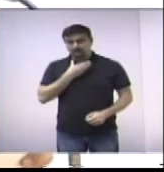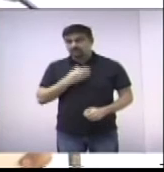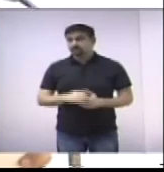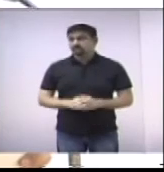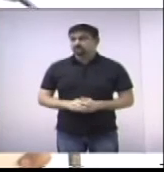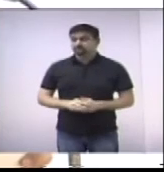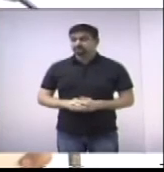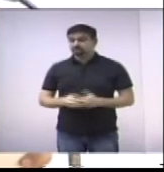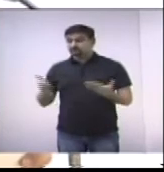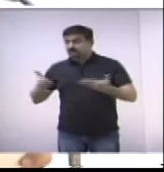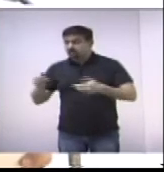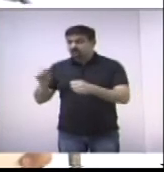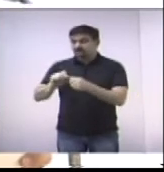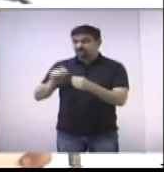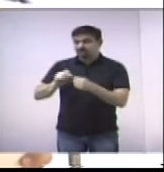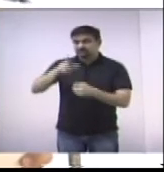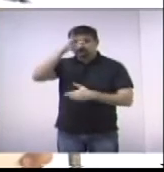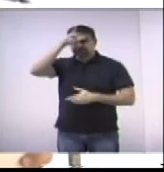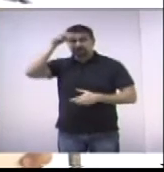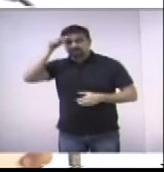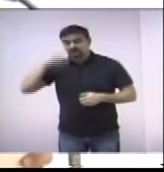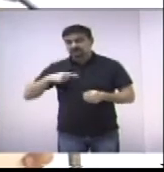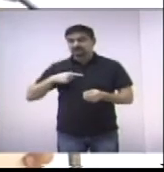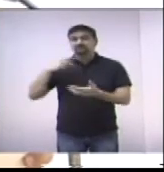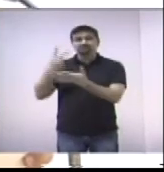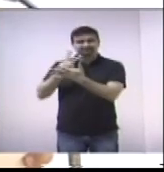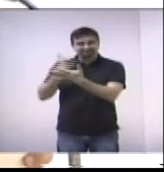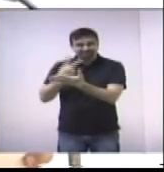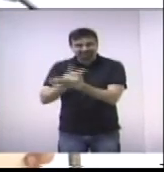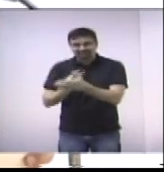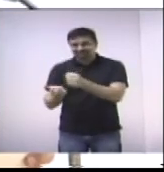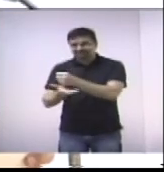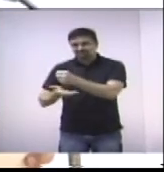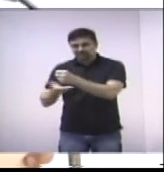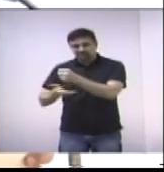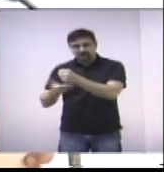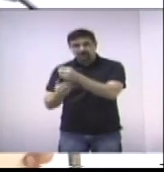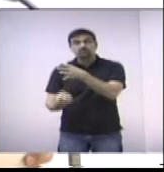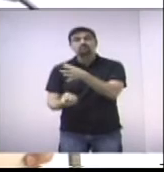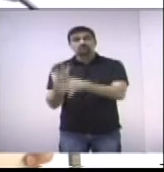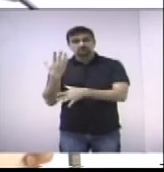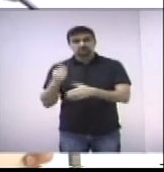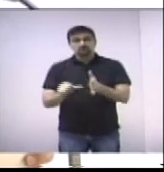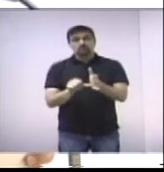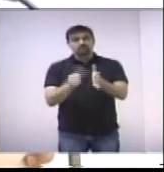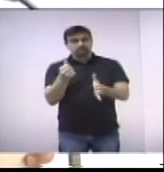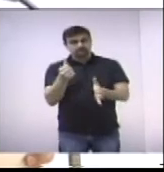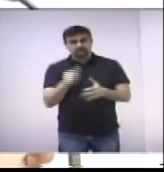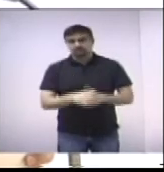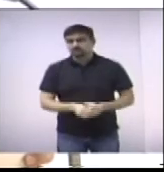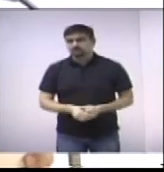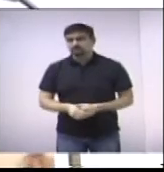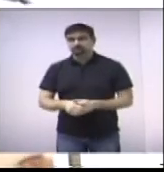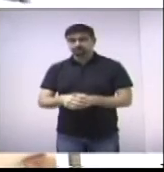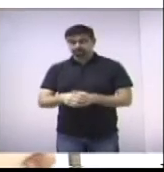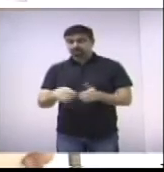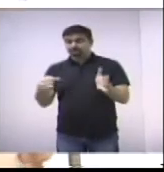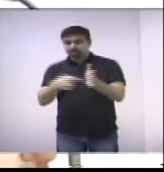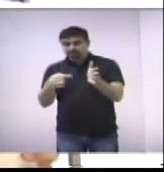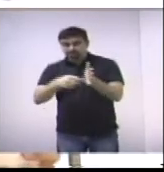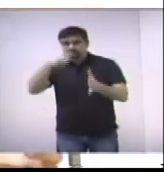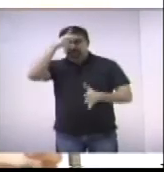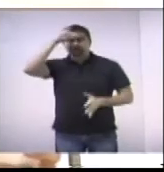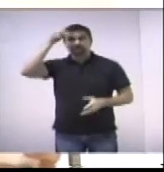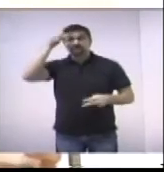que efetivamente o faz com base nos seguintes fatos e fundamentos de direito. Primeiro, o denunciado é prefeito